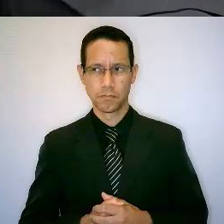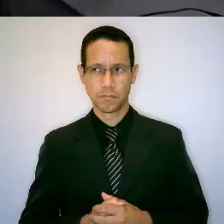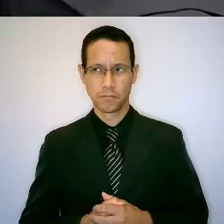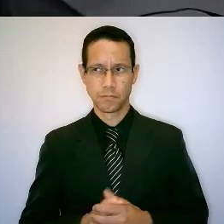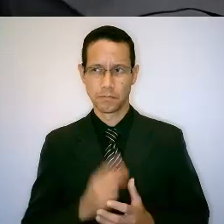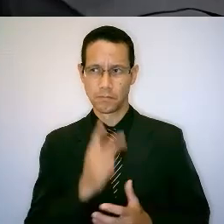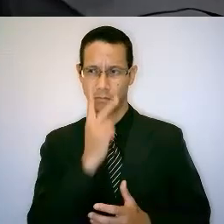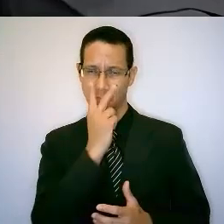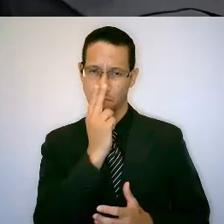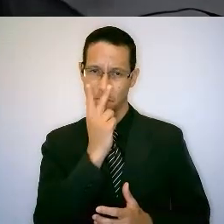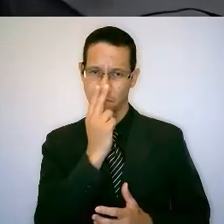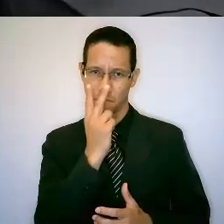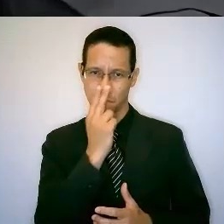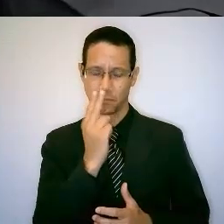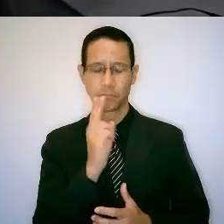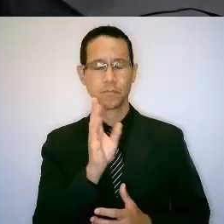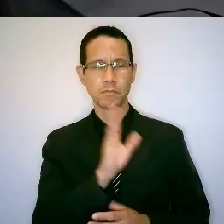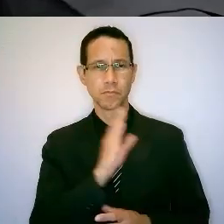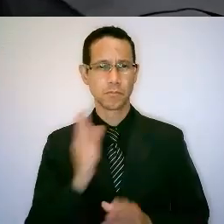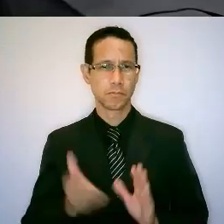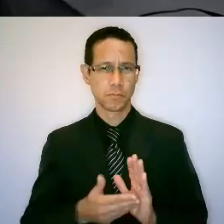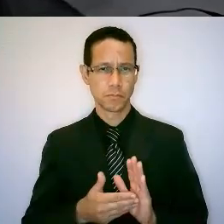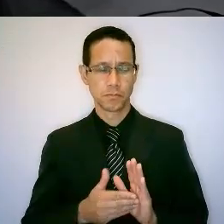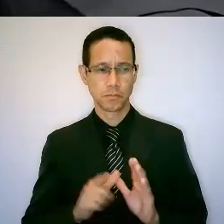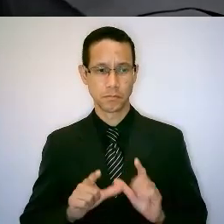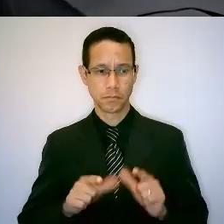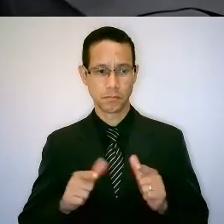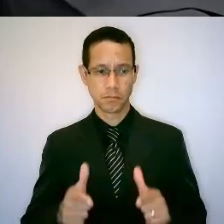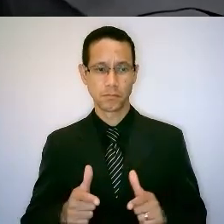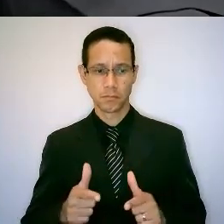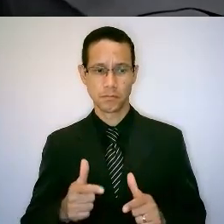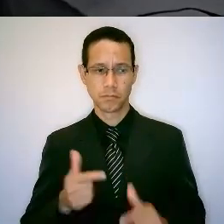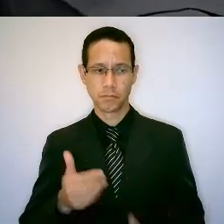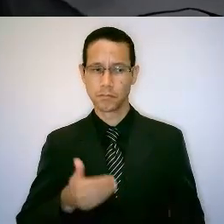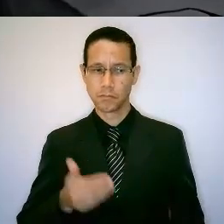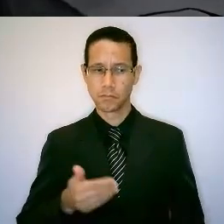que toda a ação ela se